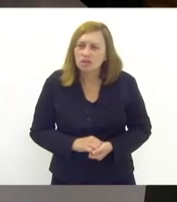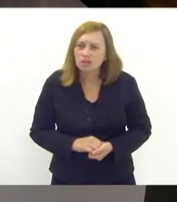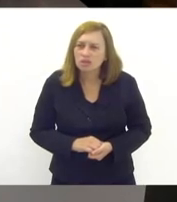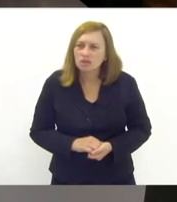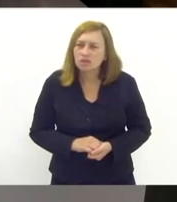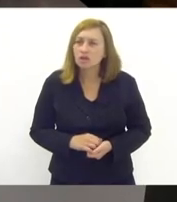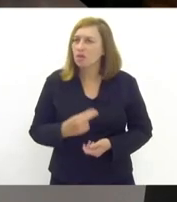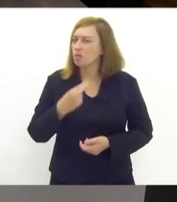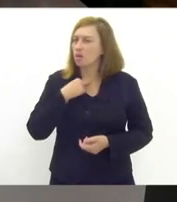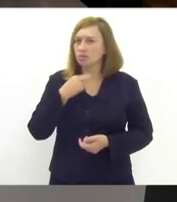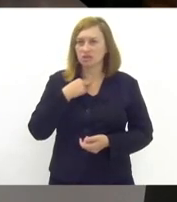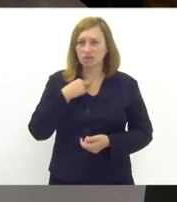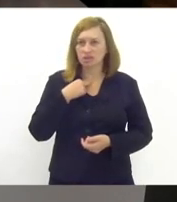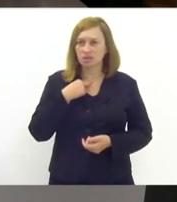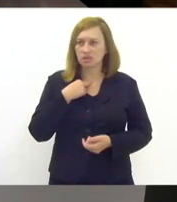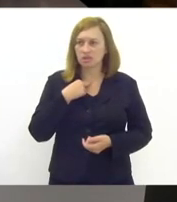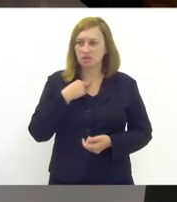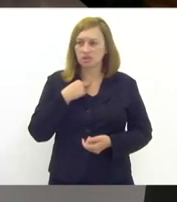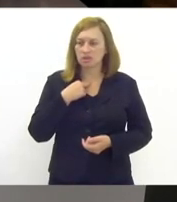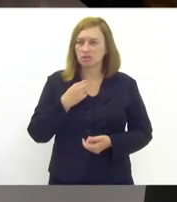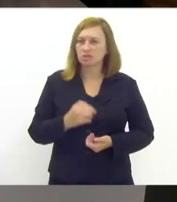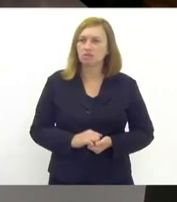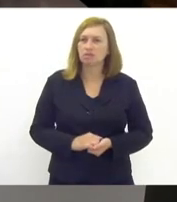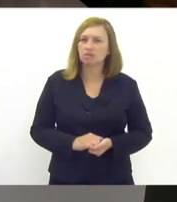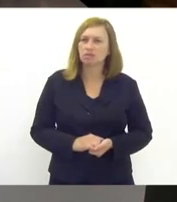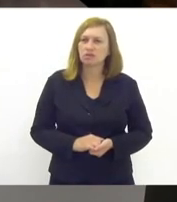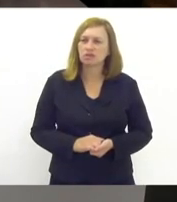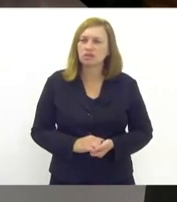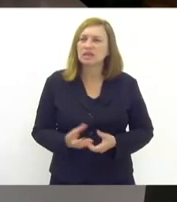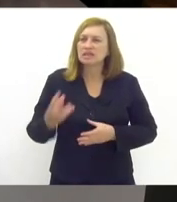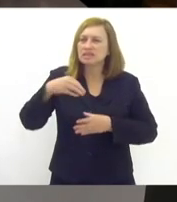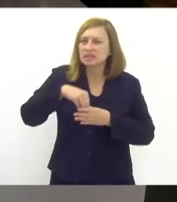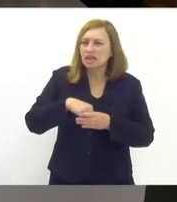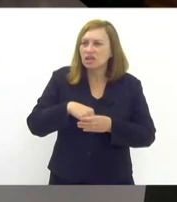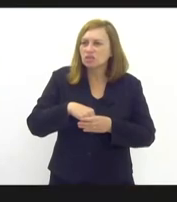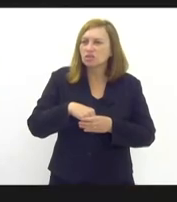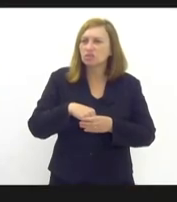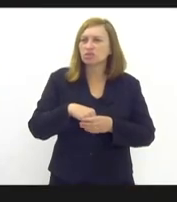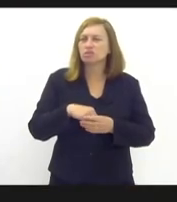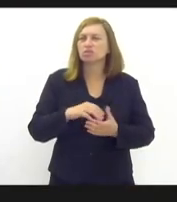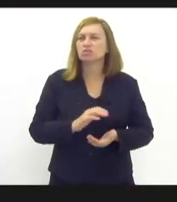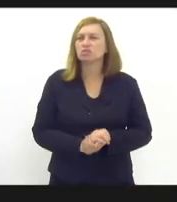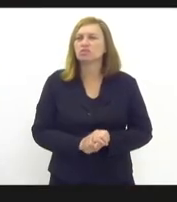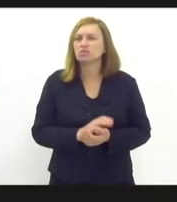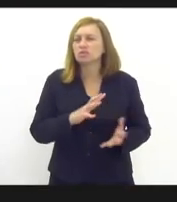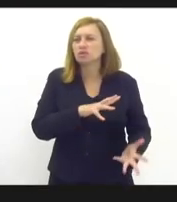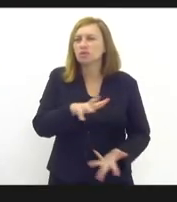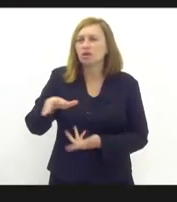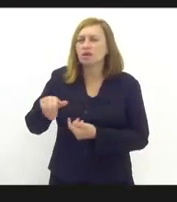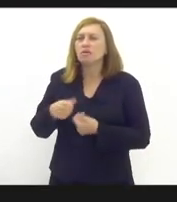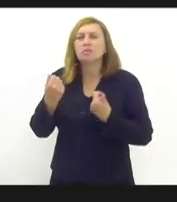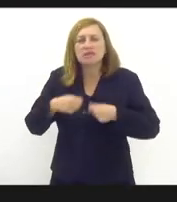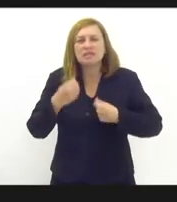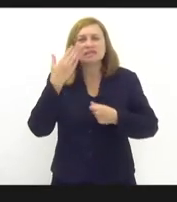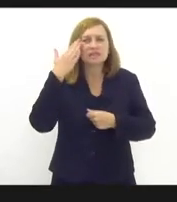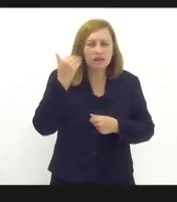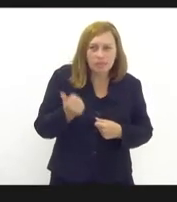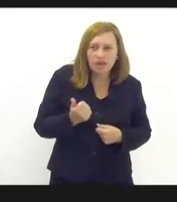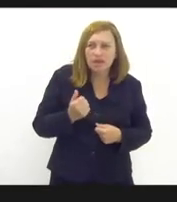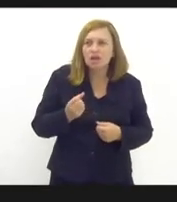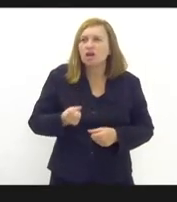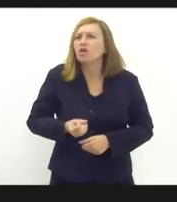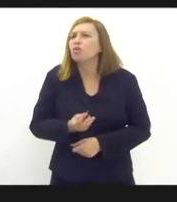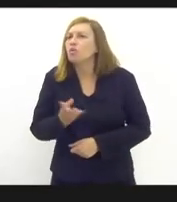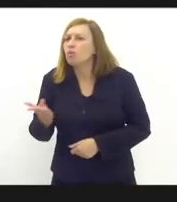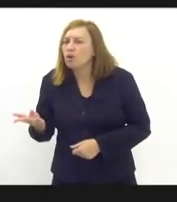Nós não podemos generalizar. Dentro de um universo, a gente precisa saber, né,